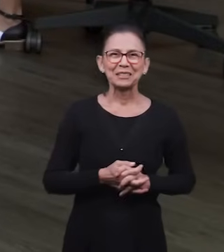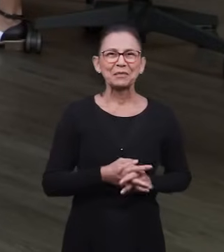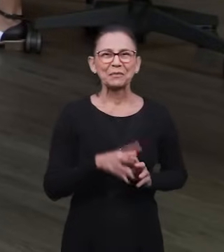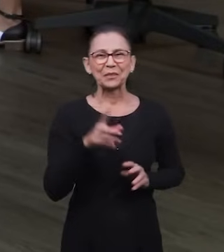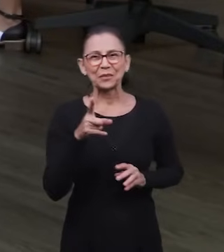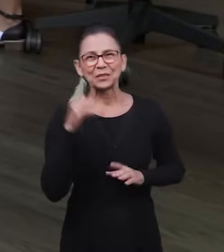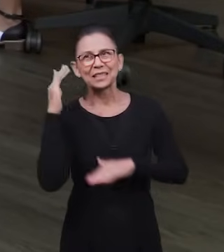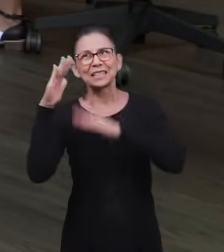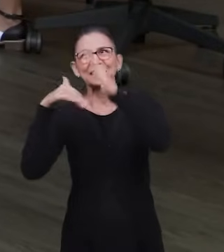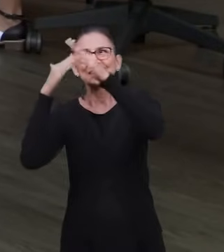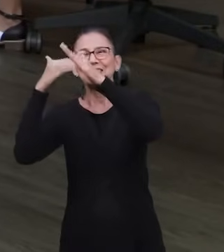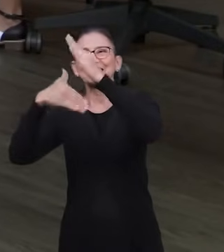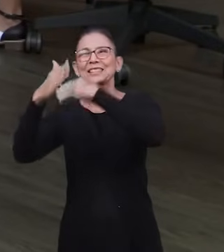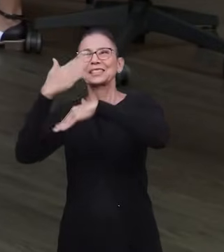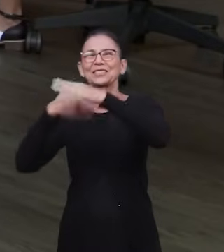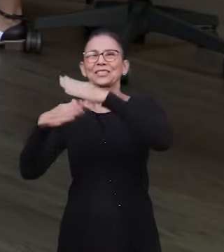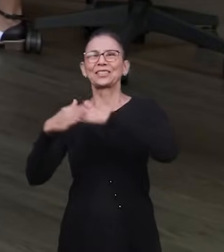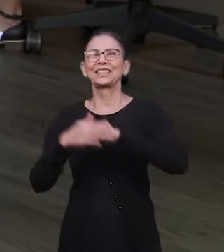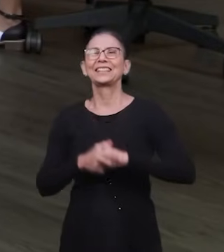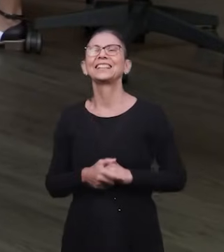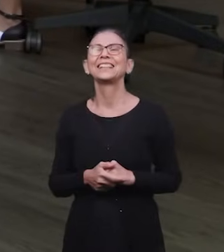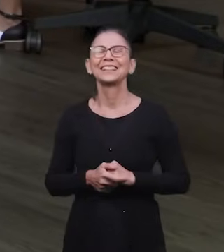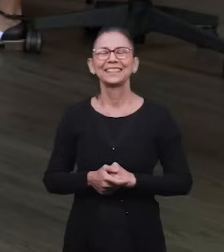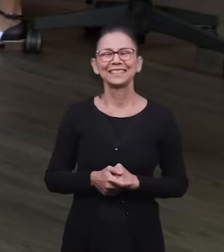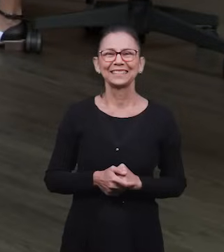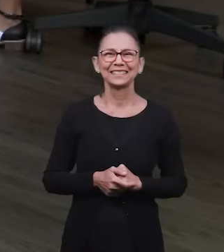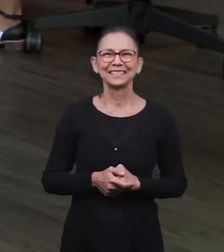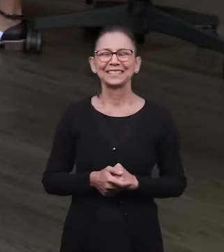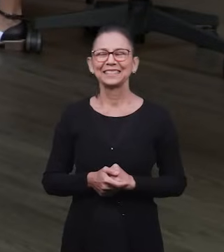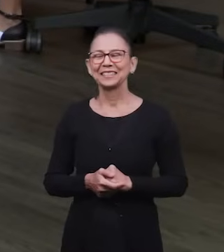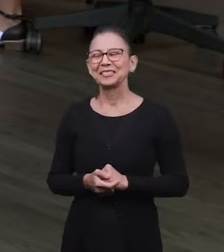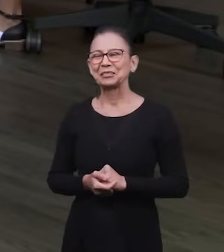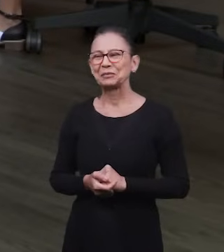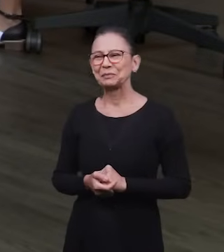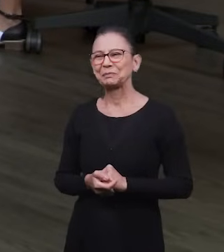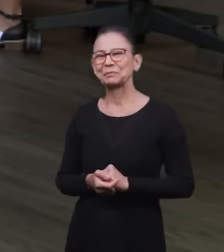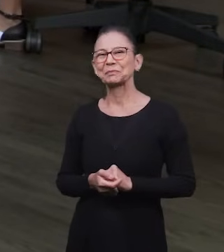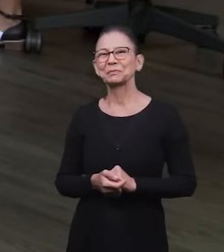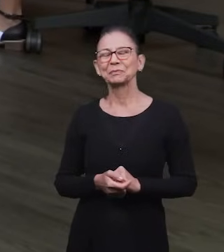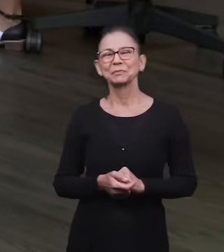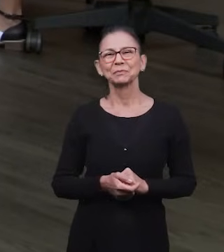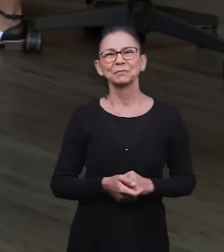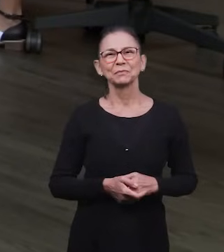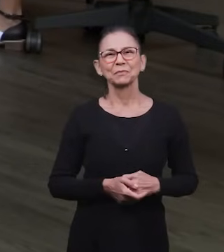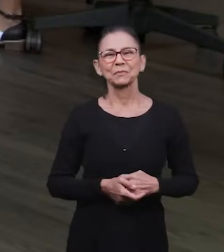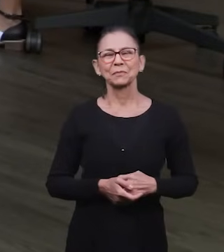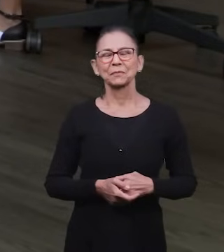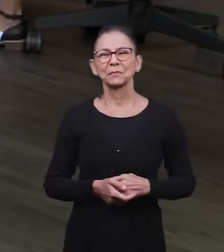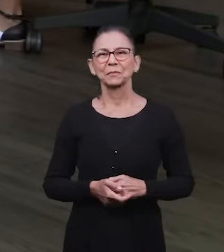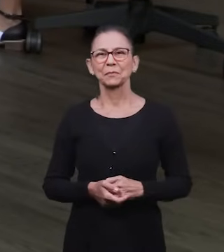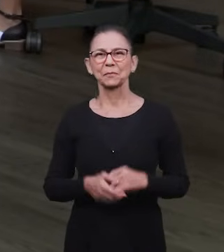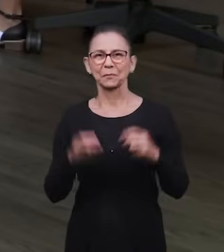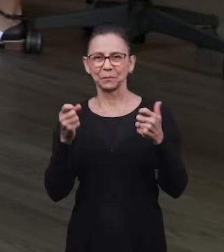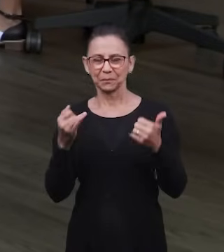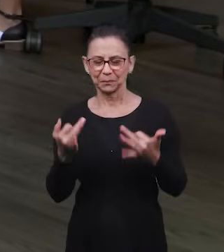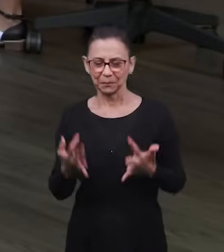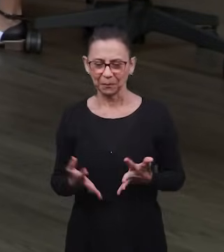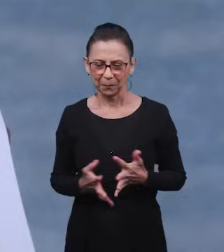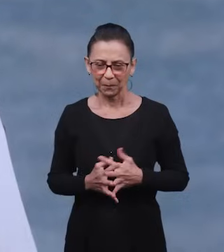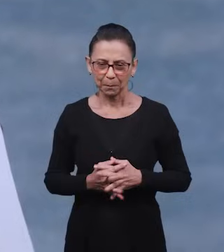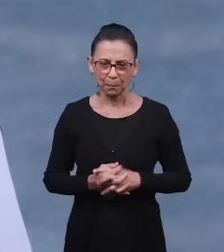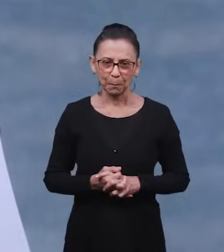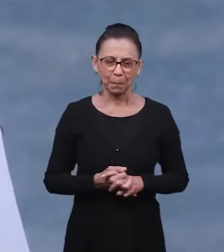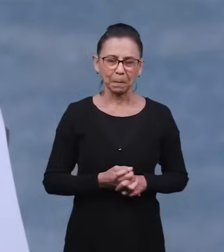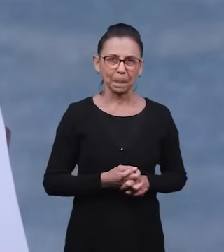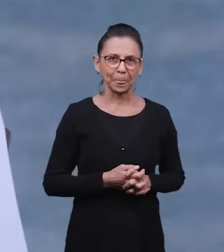regressão, ou seja, você foi, agora você vem de marcha ré, mais ou menos isso aí, né? Vendo do que tem, vim de fácil até chegar. Então, o que